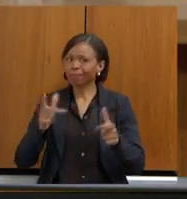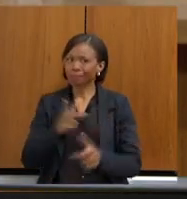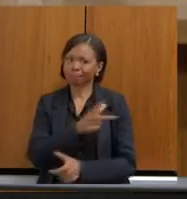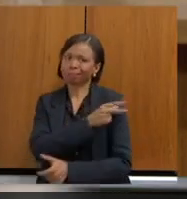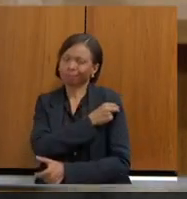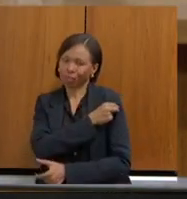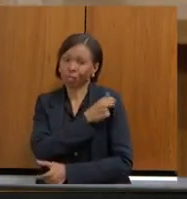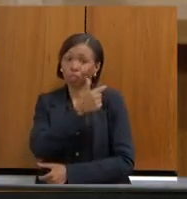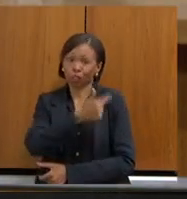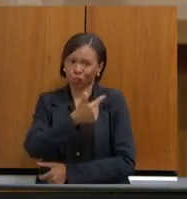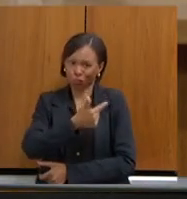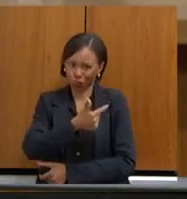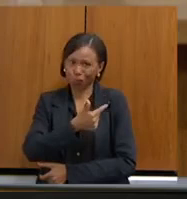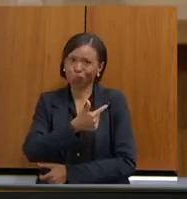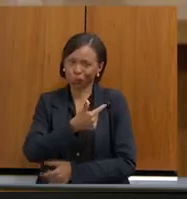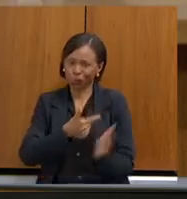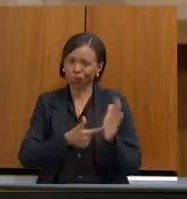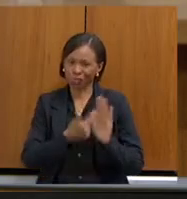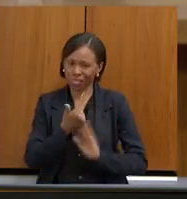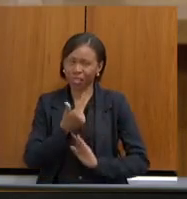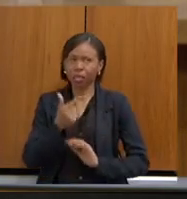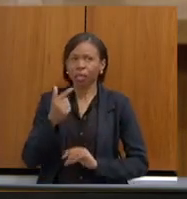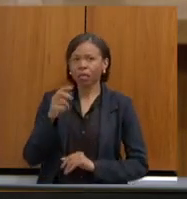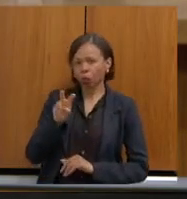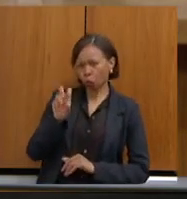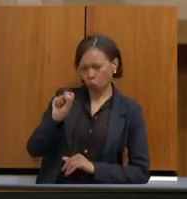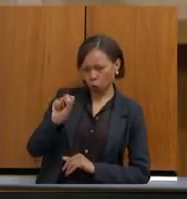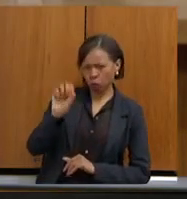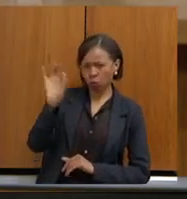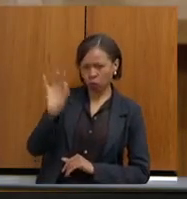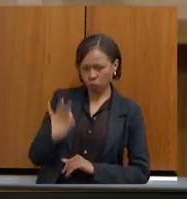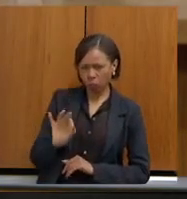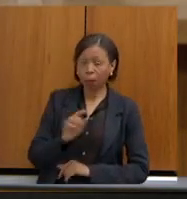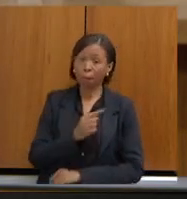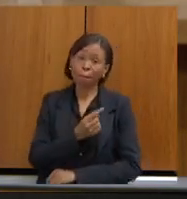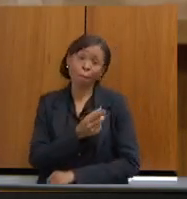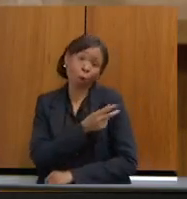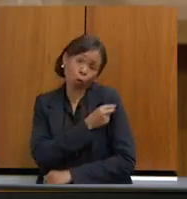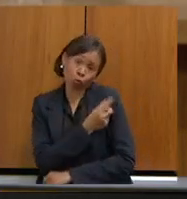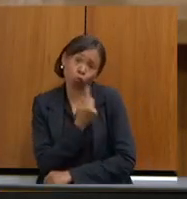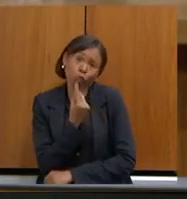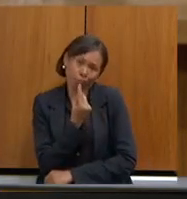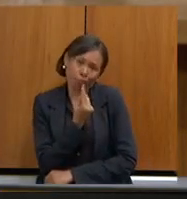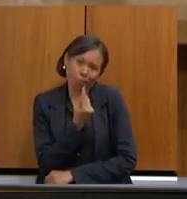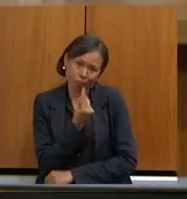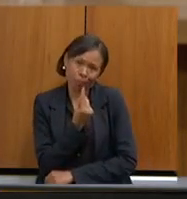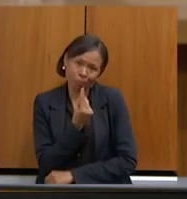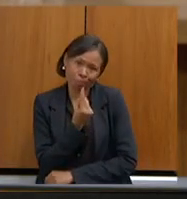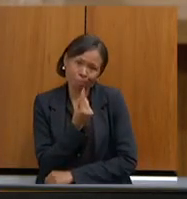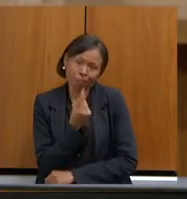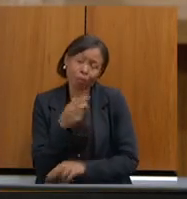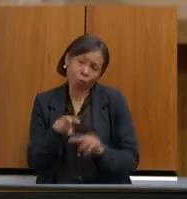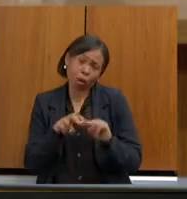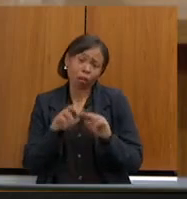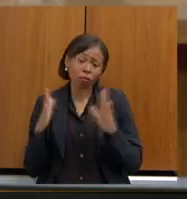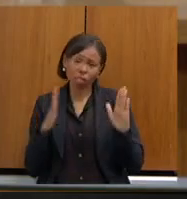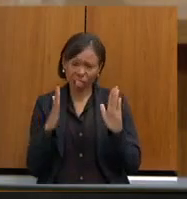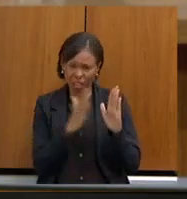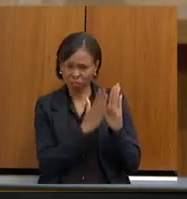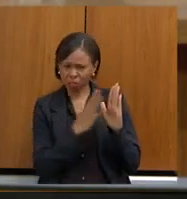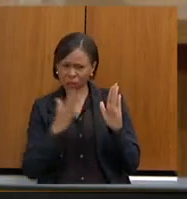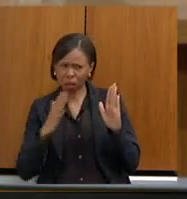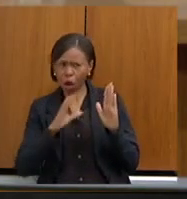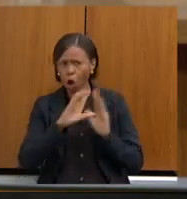temos 58 por cento apenas em primeira dose muitos se deve ao período de vacinação mesma cor O